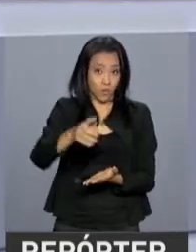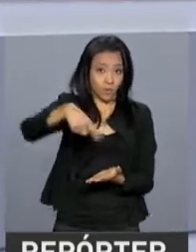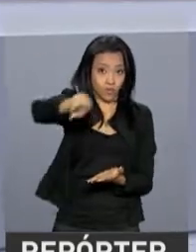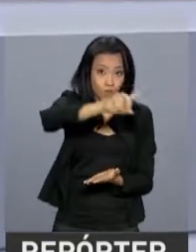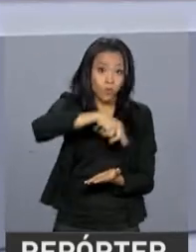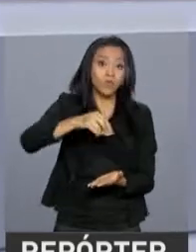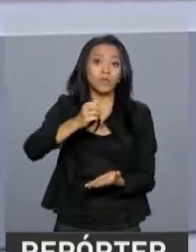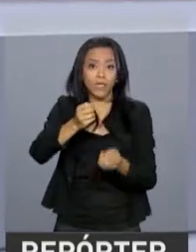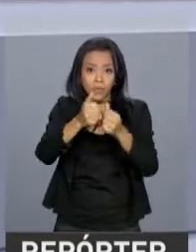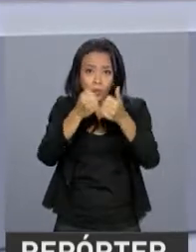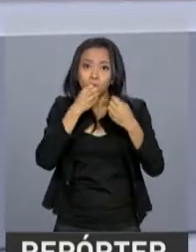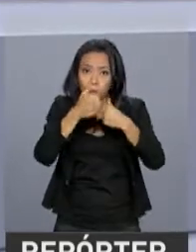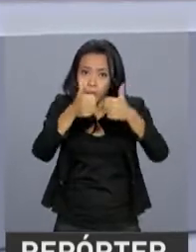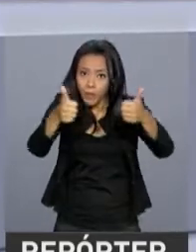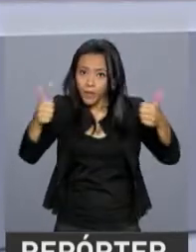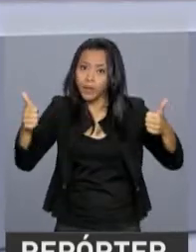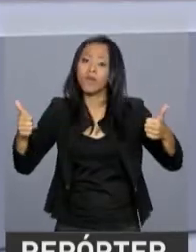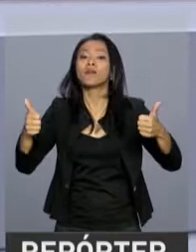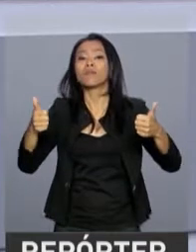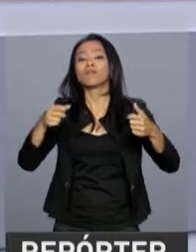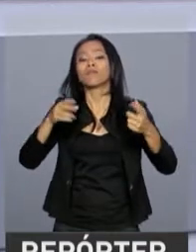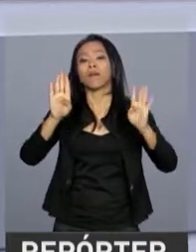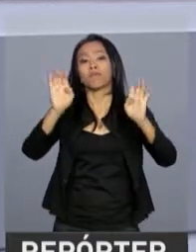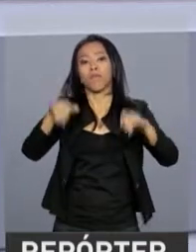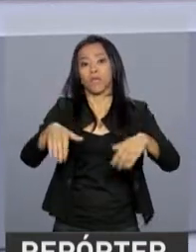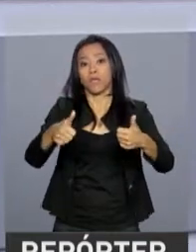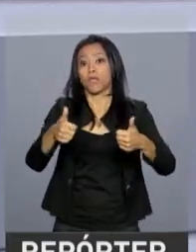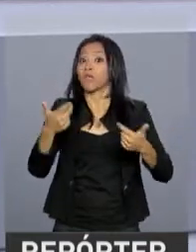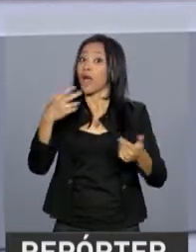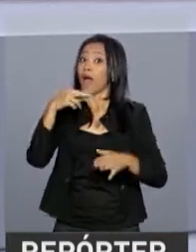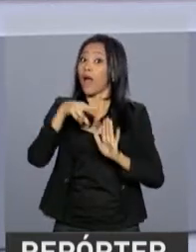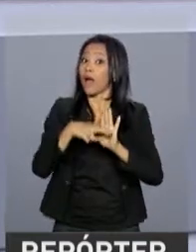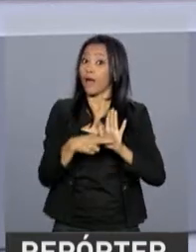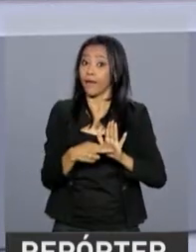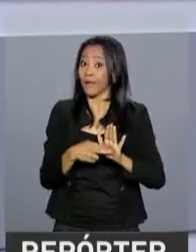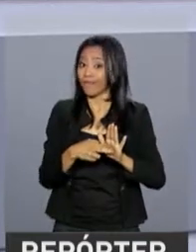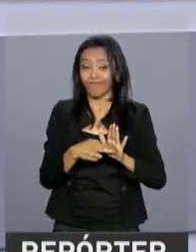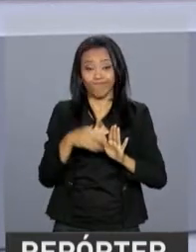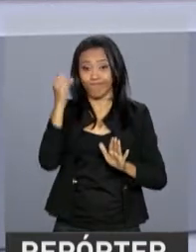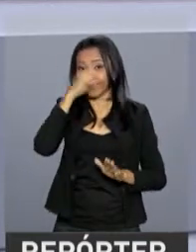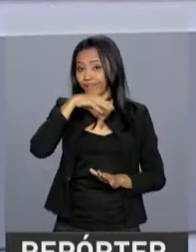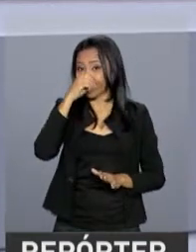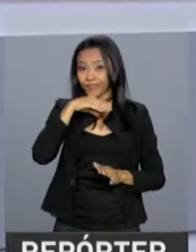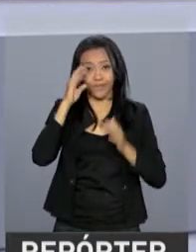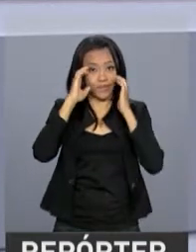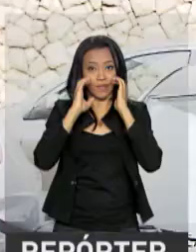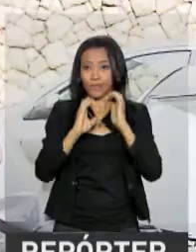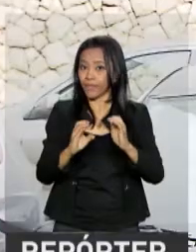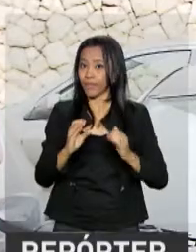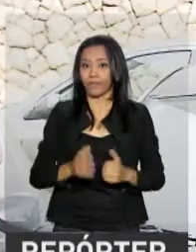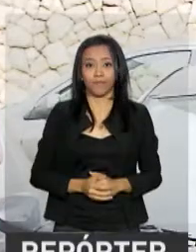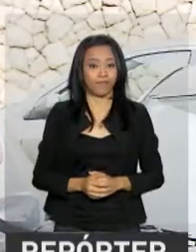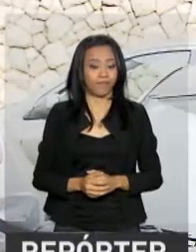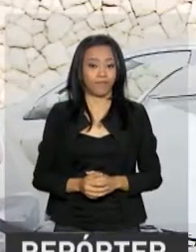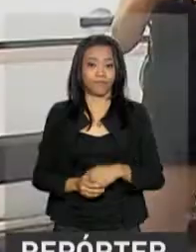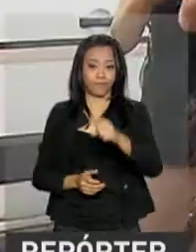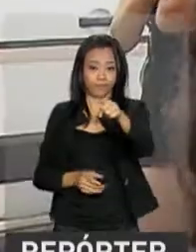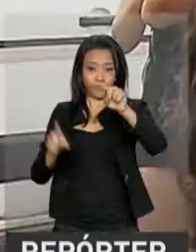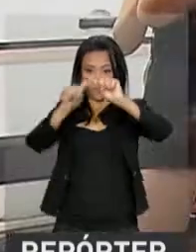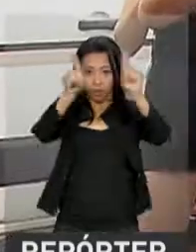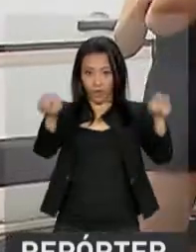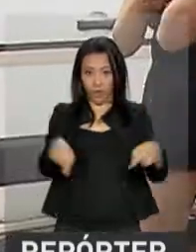funcionando lá na localidade nesses estados a regra não está sendo cumprida orelhão